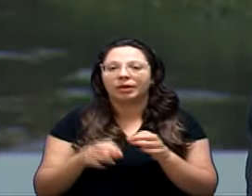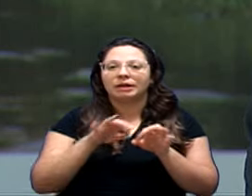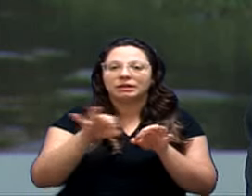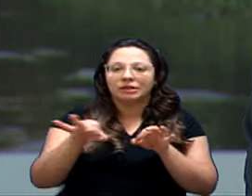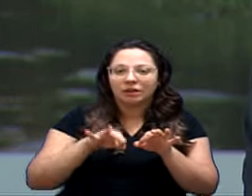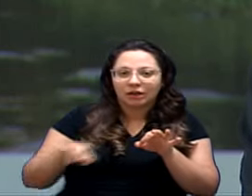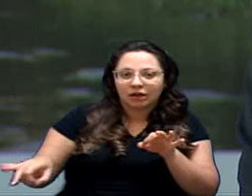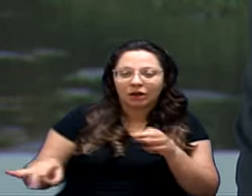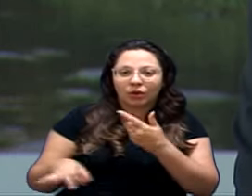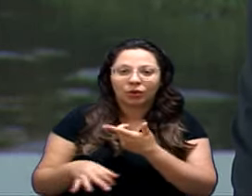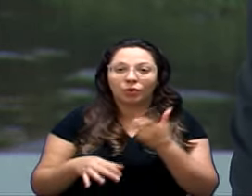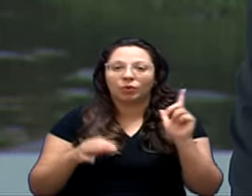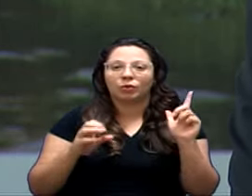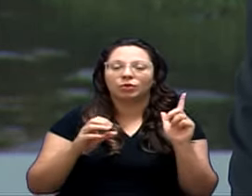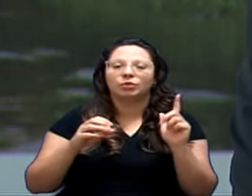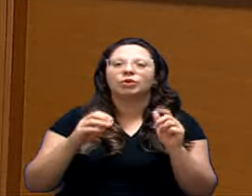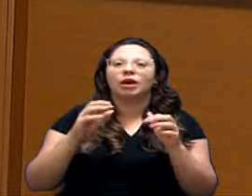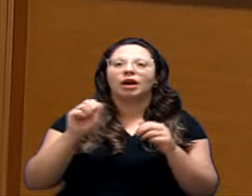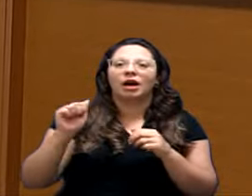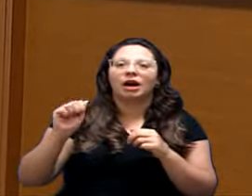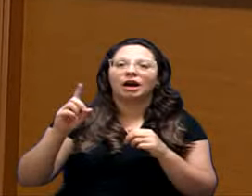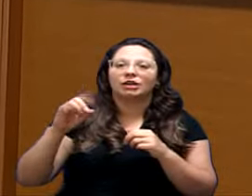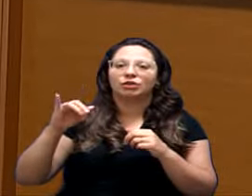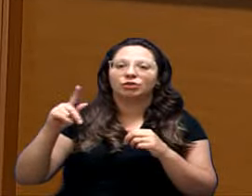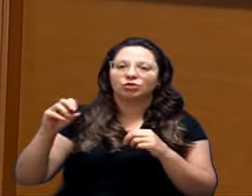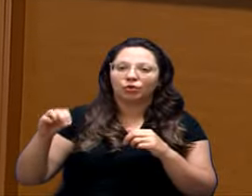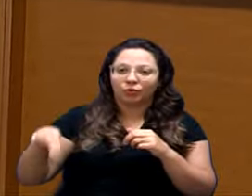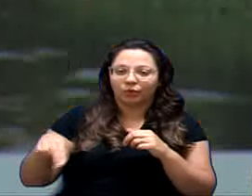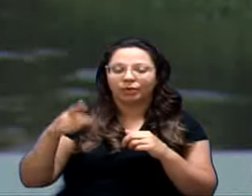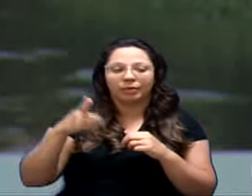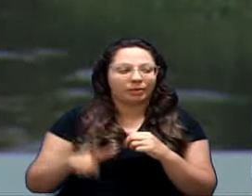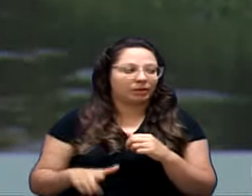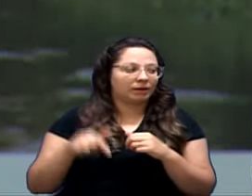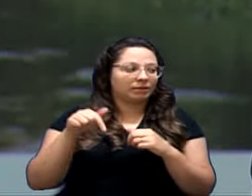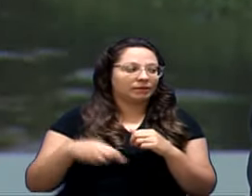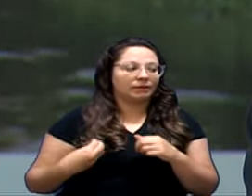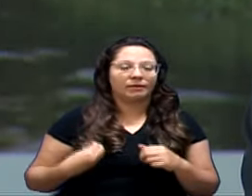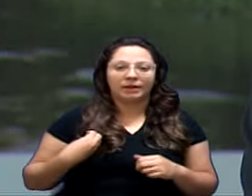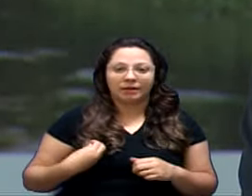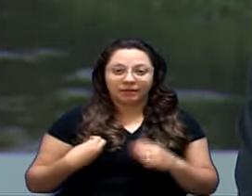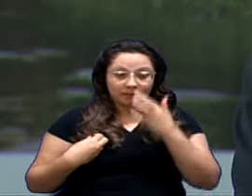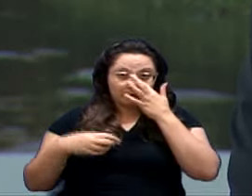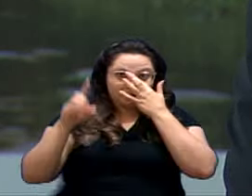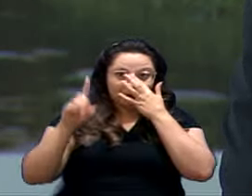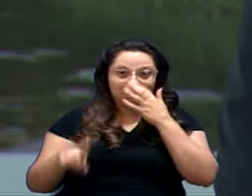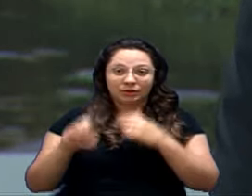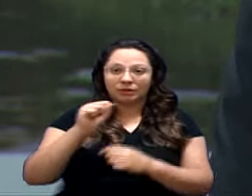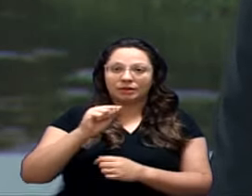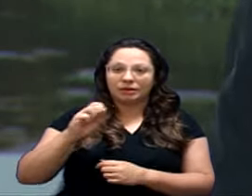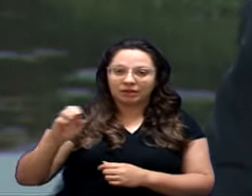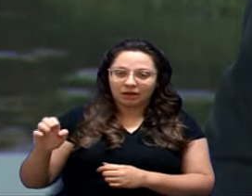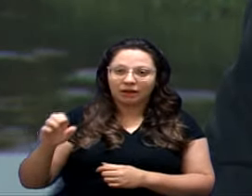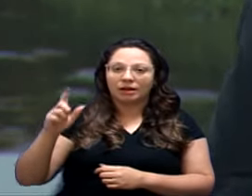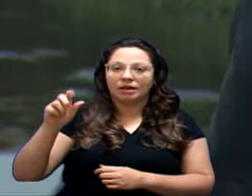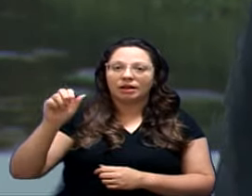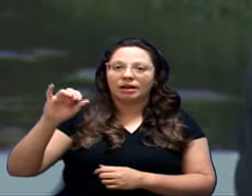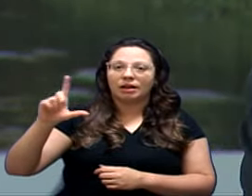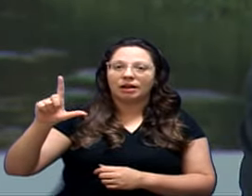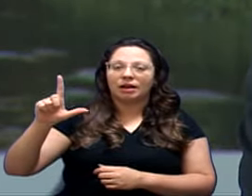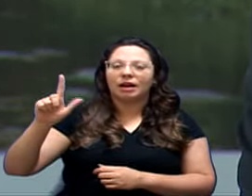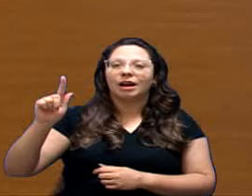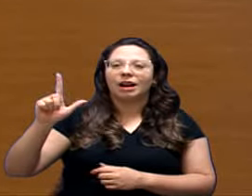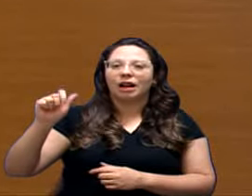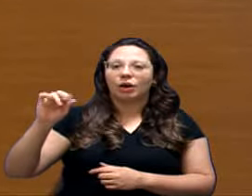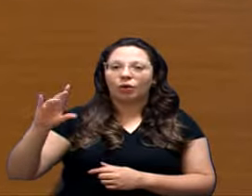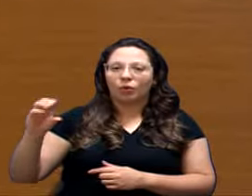civil também da ceplan Adilson Júnior contamos também aqui com a presença do diretor geral do sai Glauco fogaça e com a